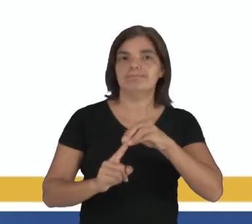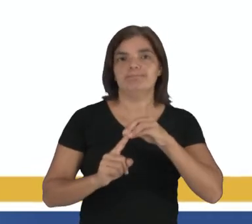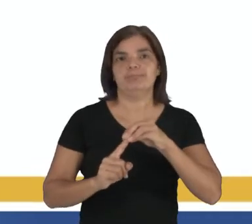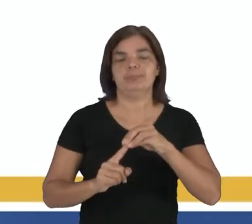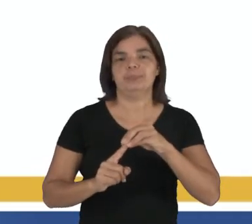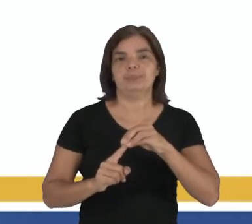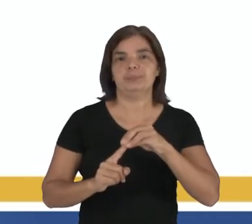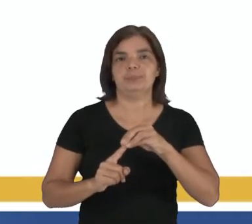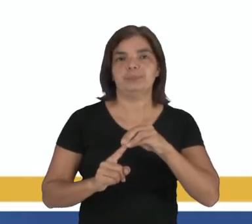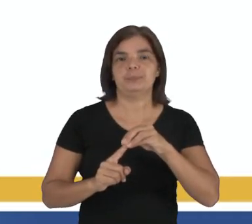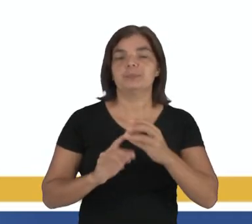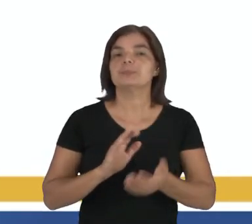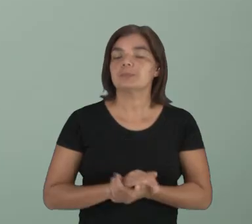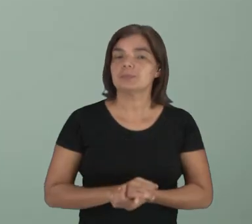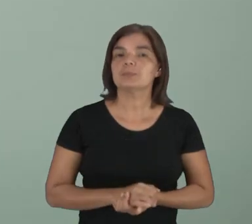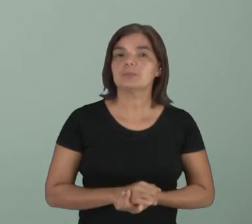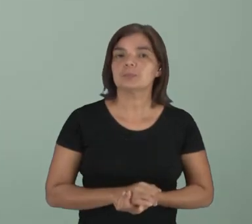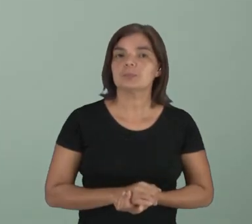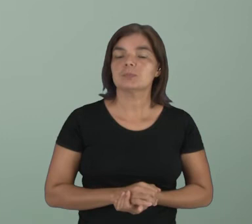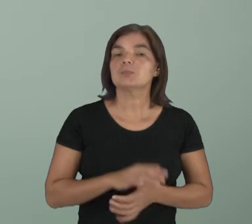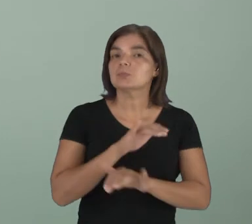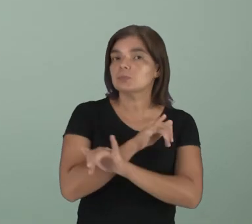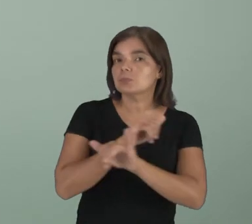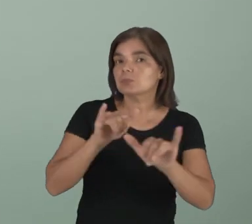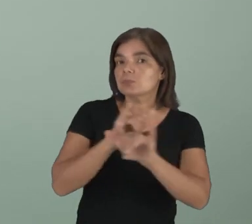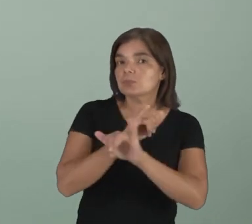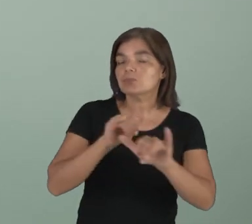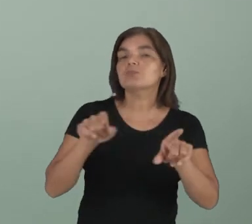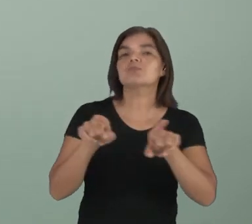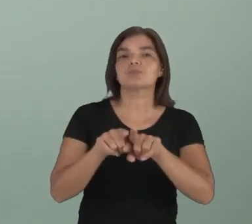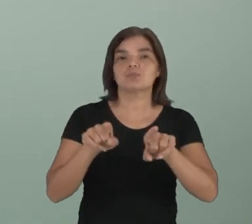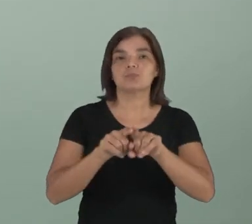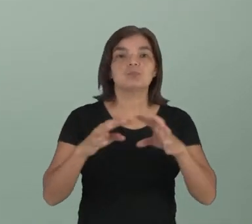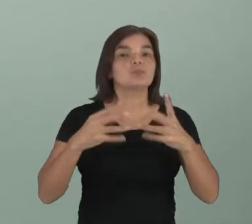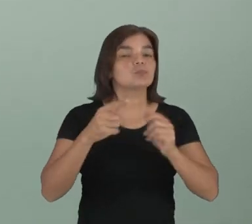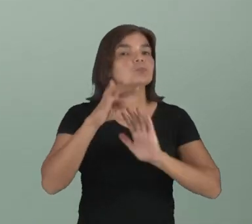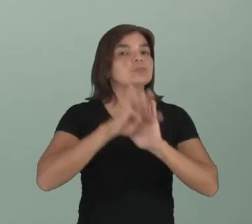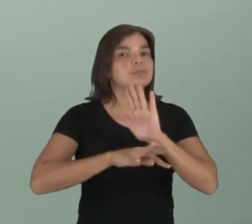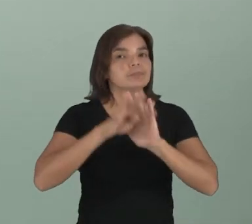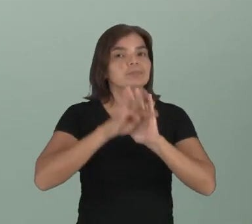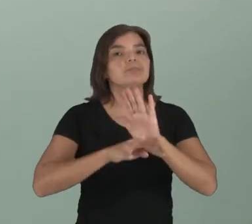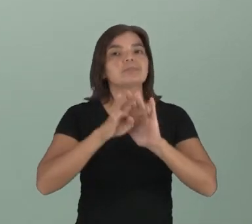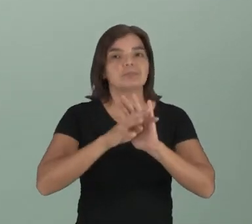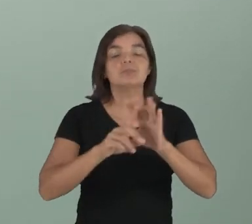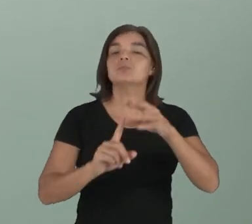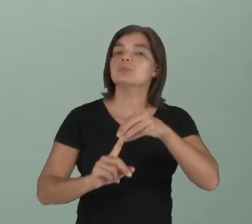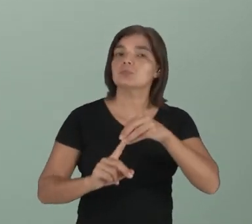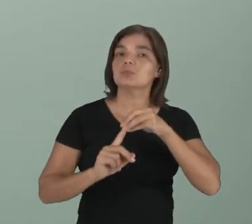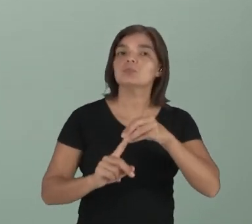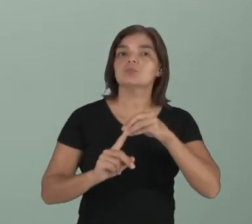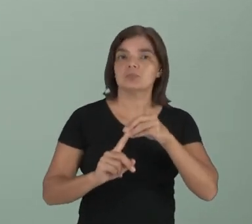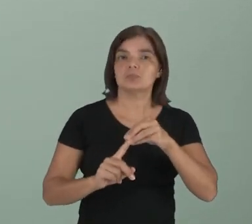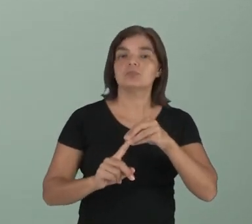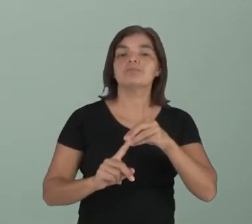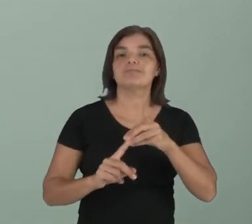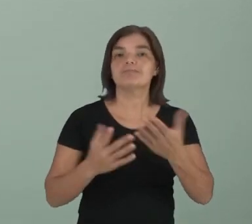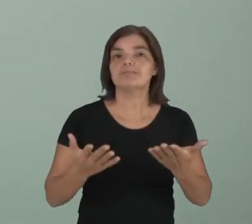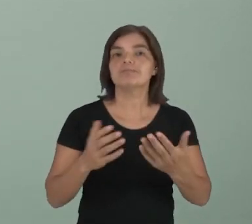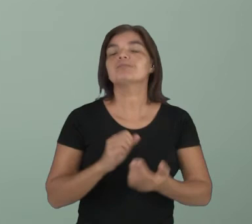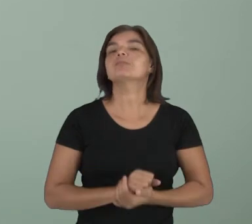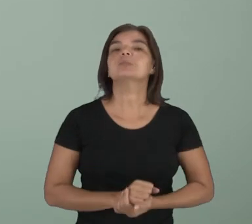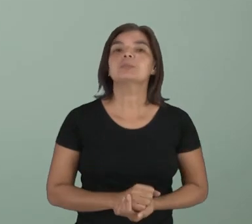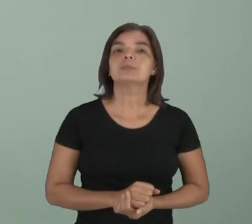uma situação comunicativa. Todo texto, ele tem uma intenção, uma finalidade,